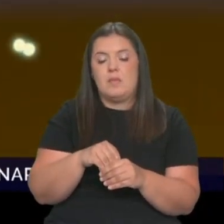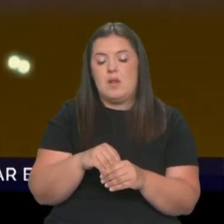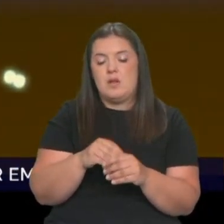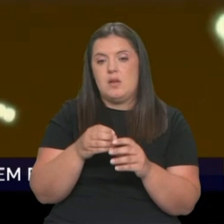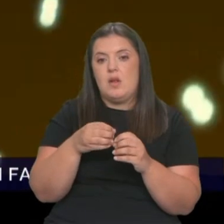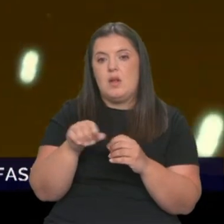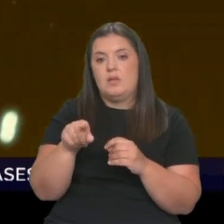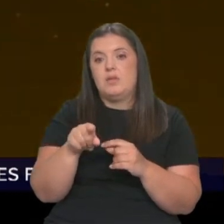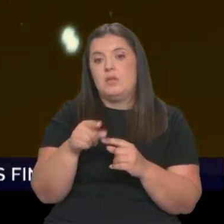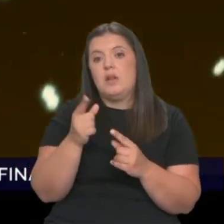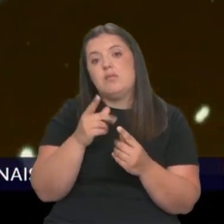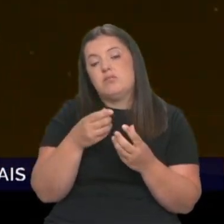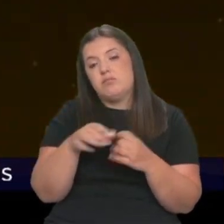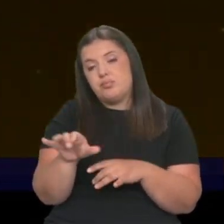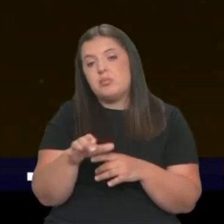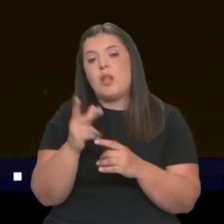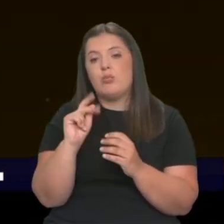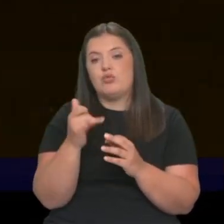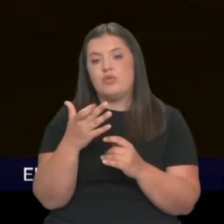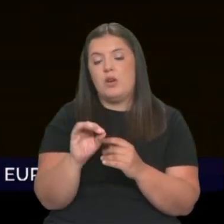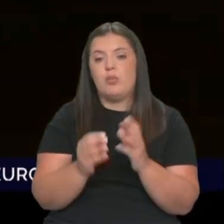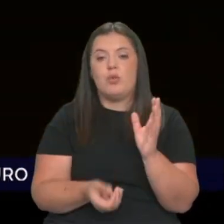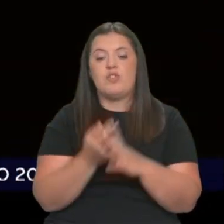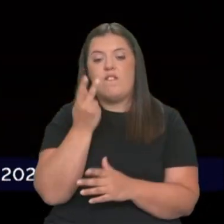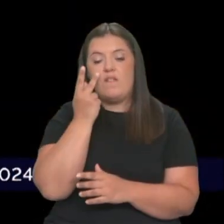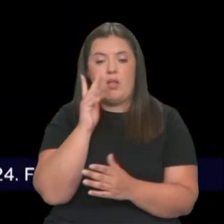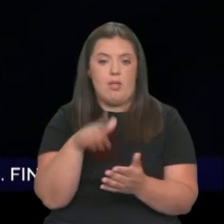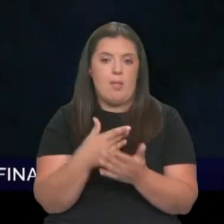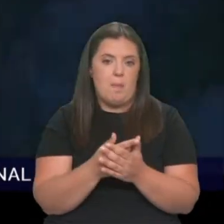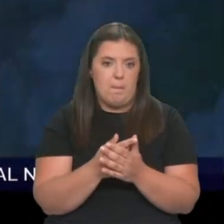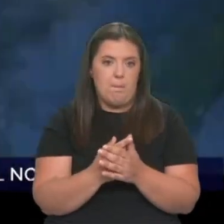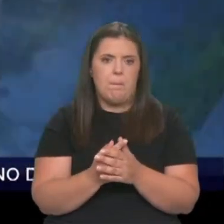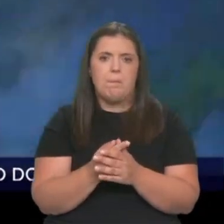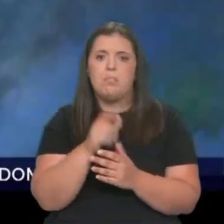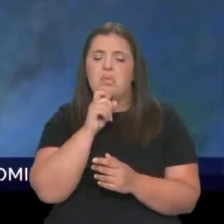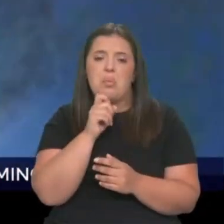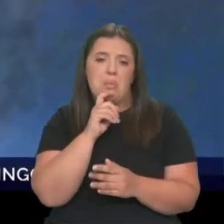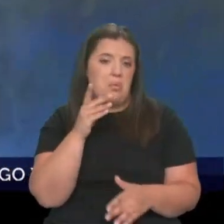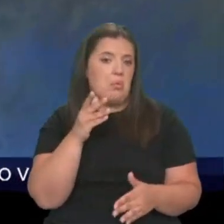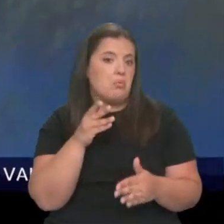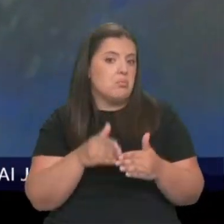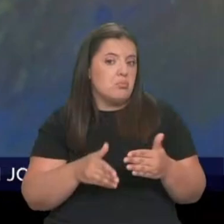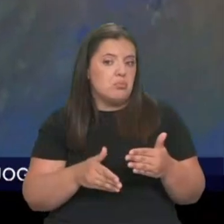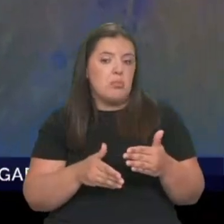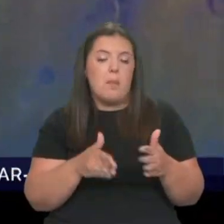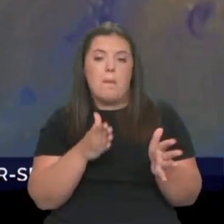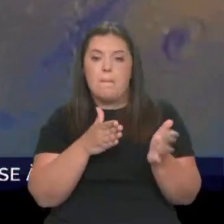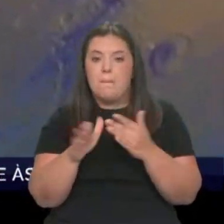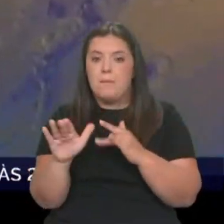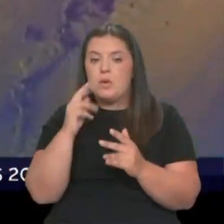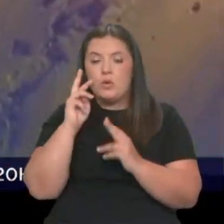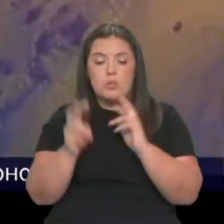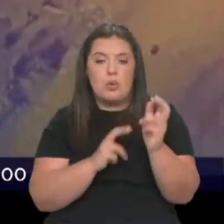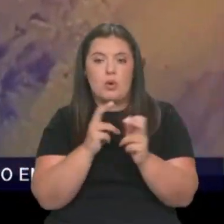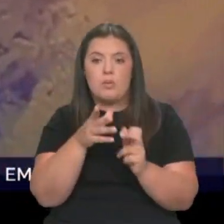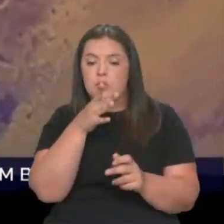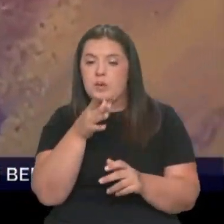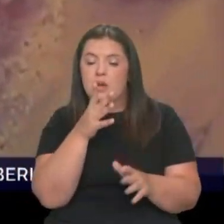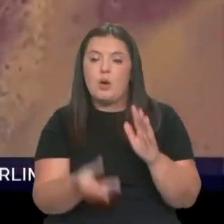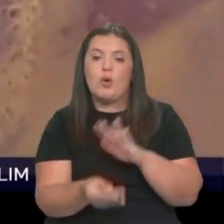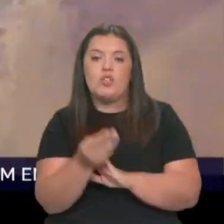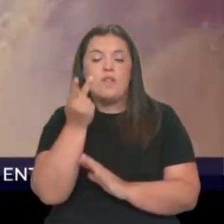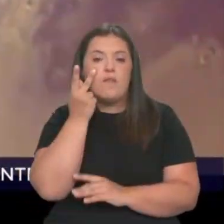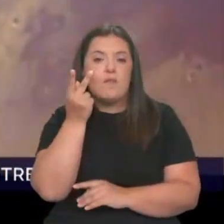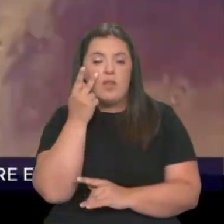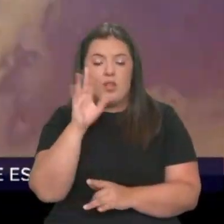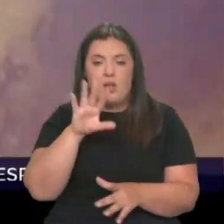planetas e, mais tarde, origem à vida. Será que também foi este o capítulo que andávamos à procura para explicar a origem da vida